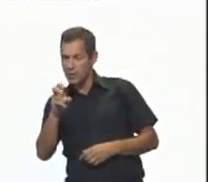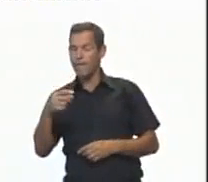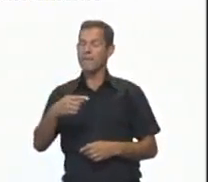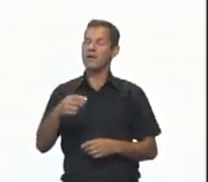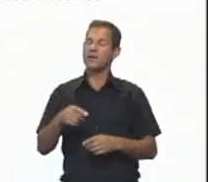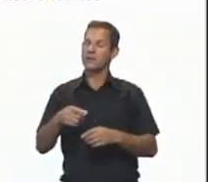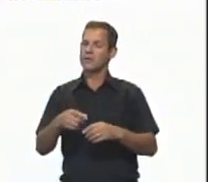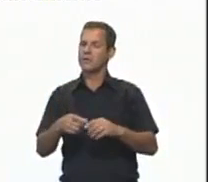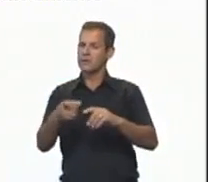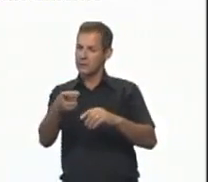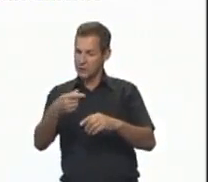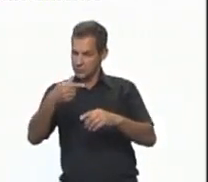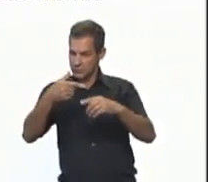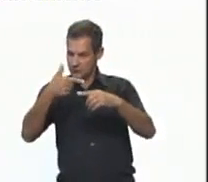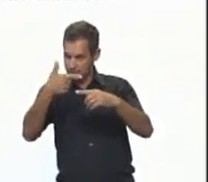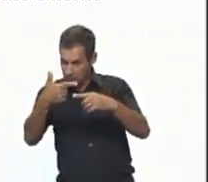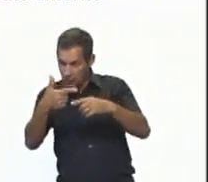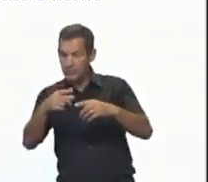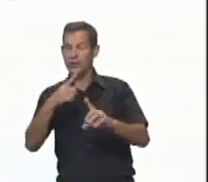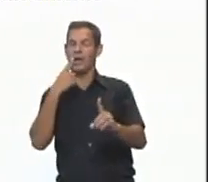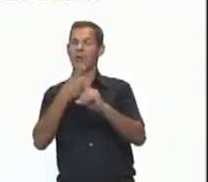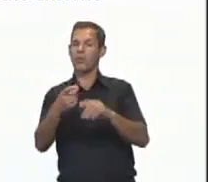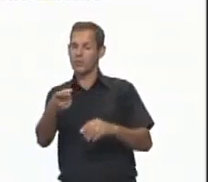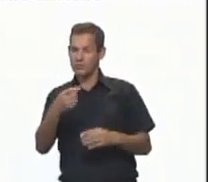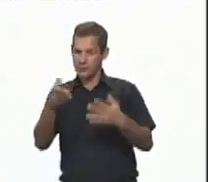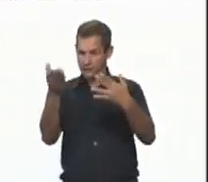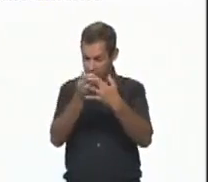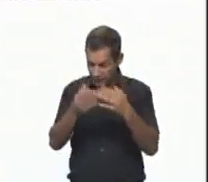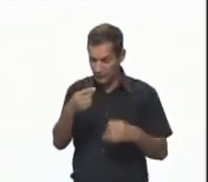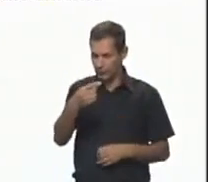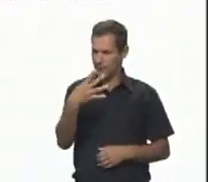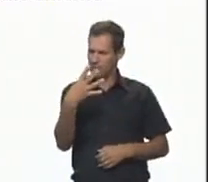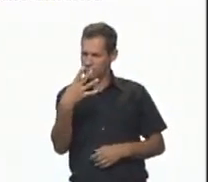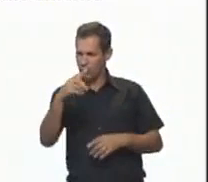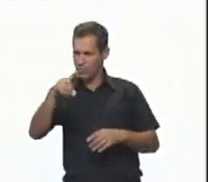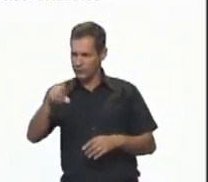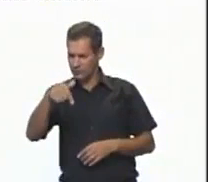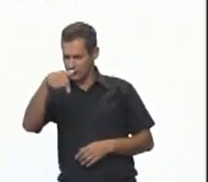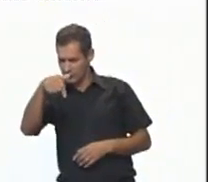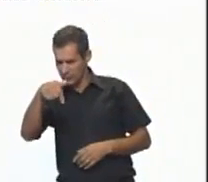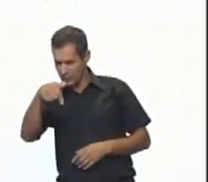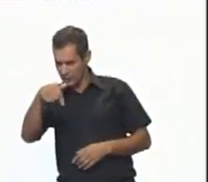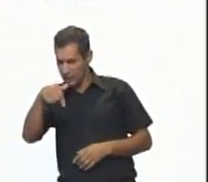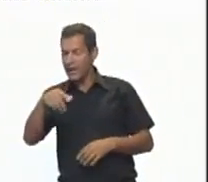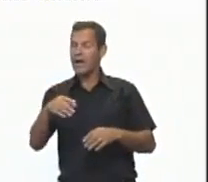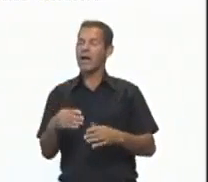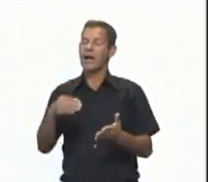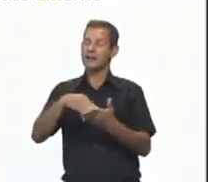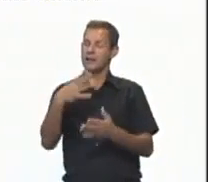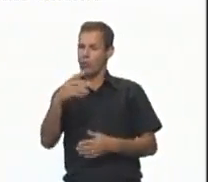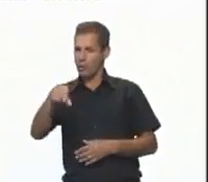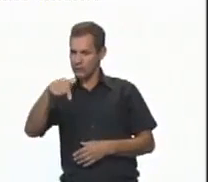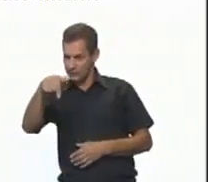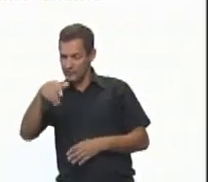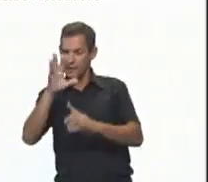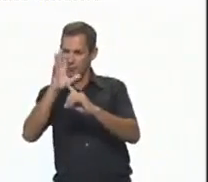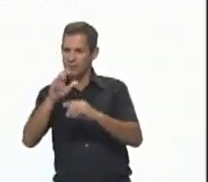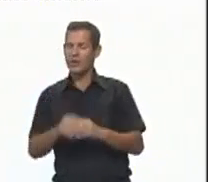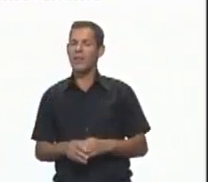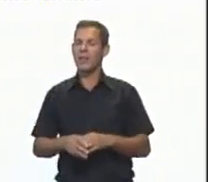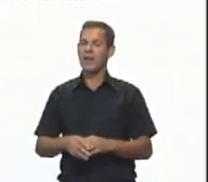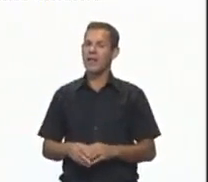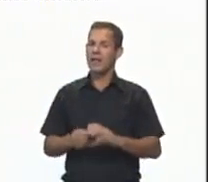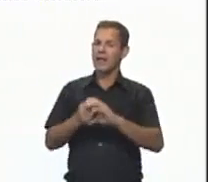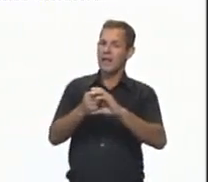1,12x ao quadrado, onde x encontra-se no intervalo de menos 4,7 a 4,7, determinará o